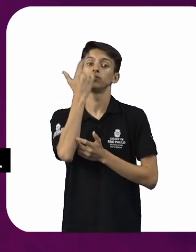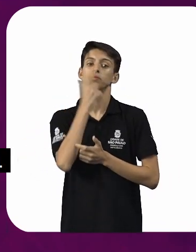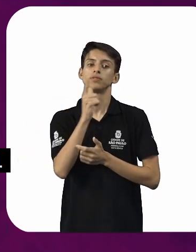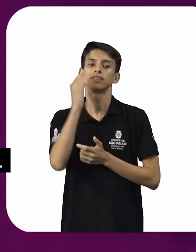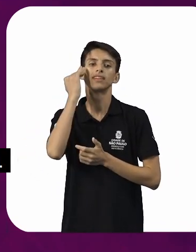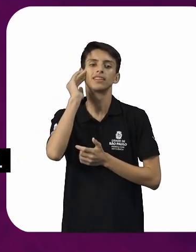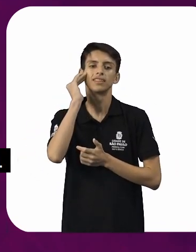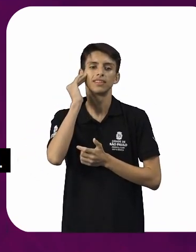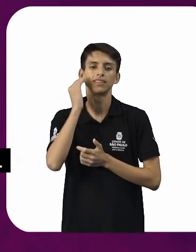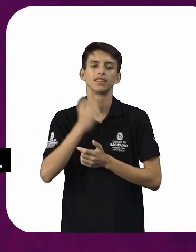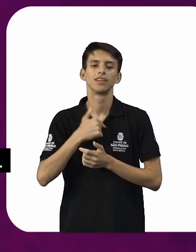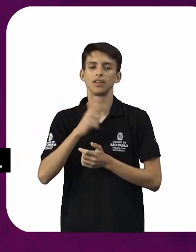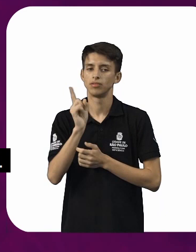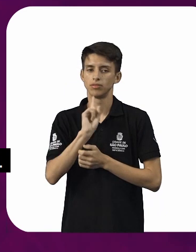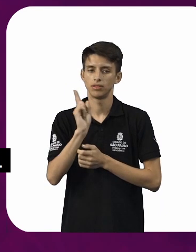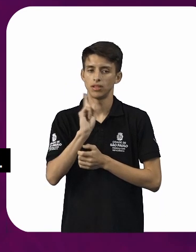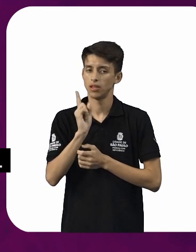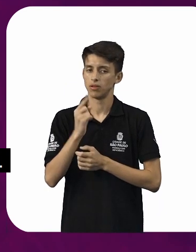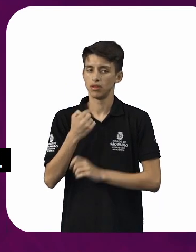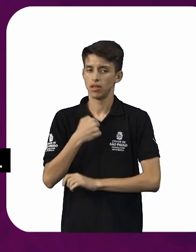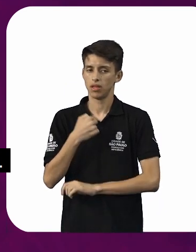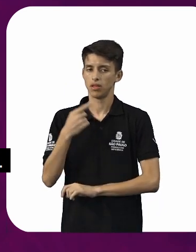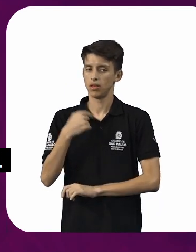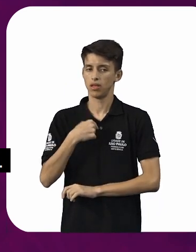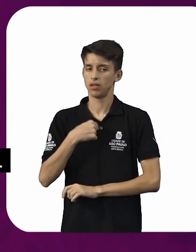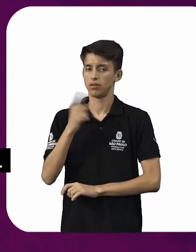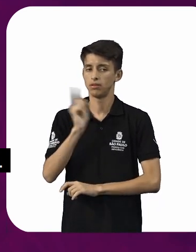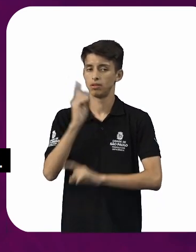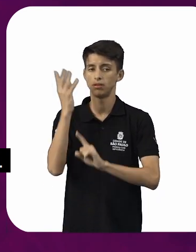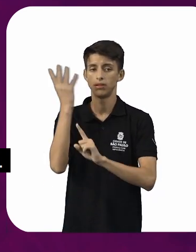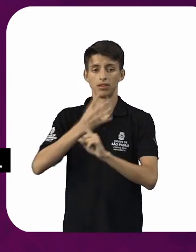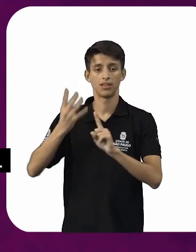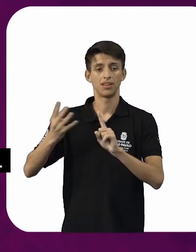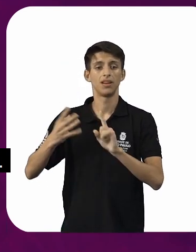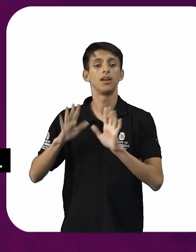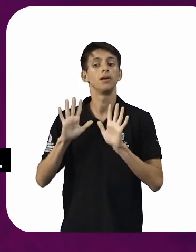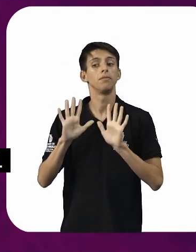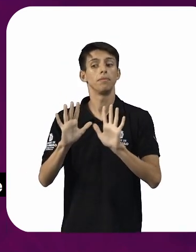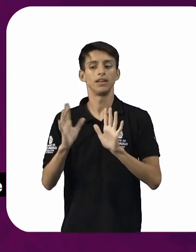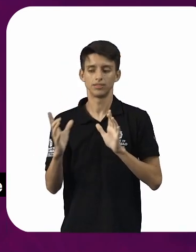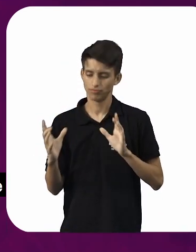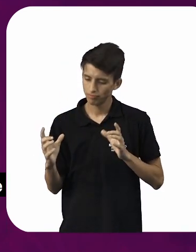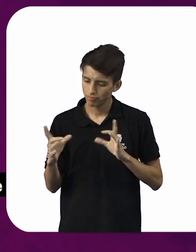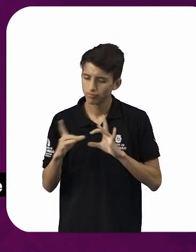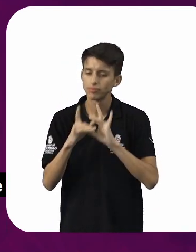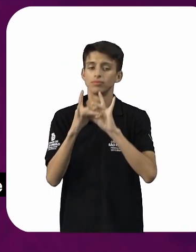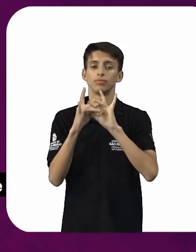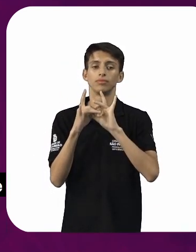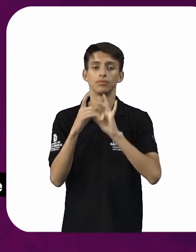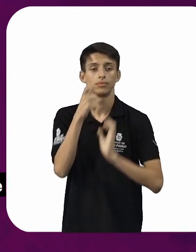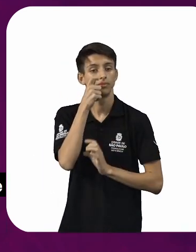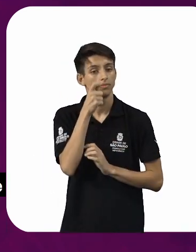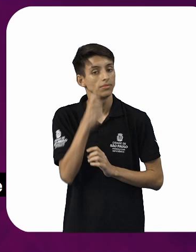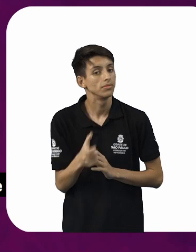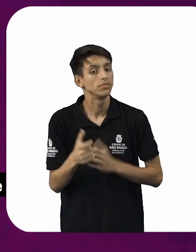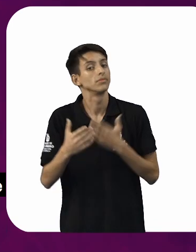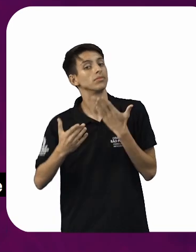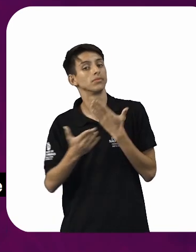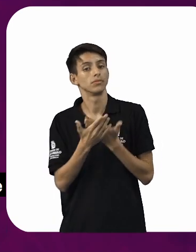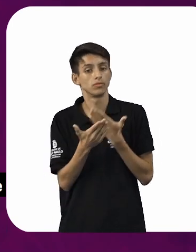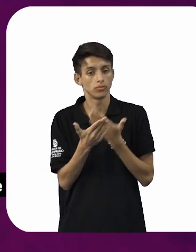é fundamental. Eu não faço parte da população LGBTQIA+, mas sou uma aliada na medida em que eu me